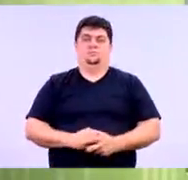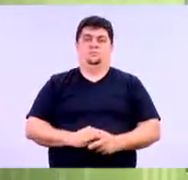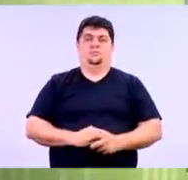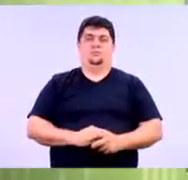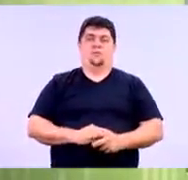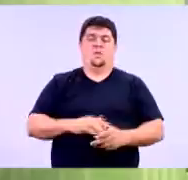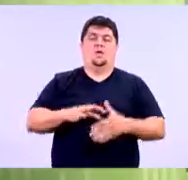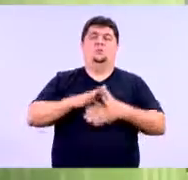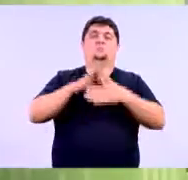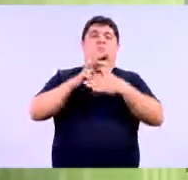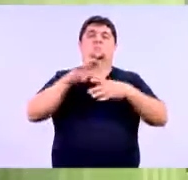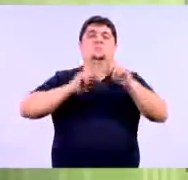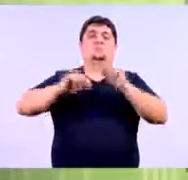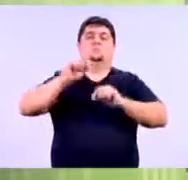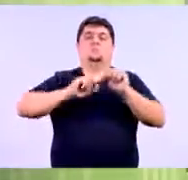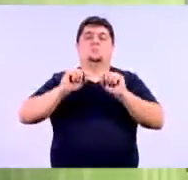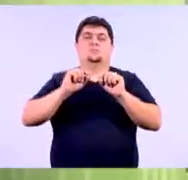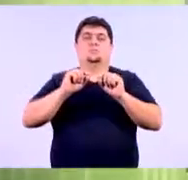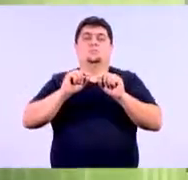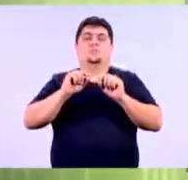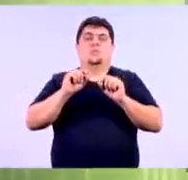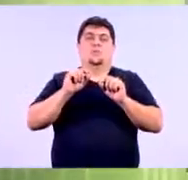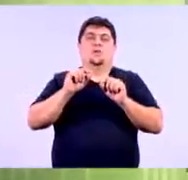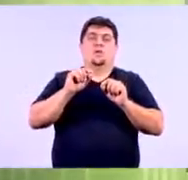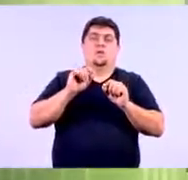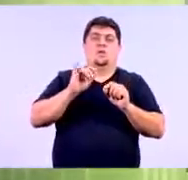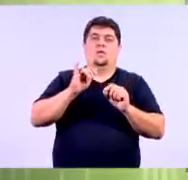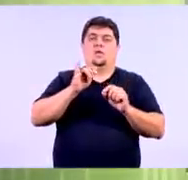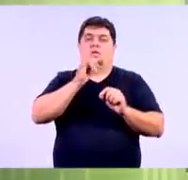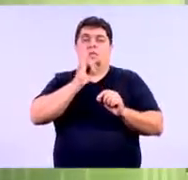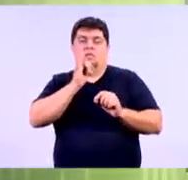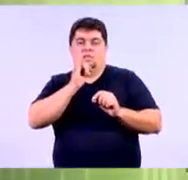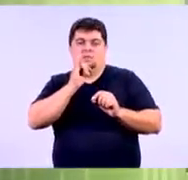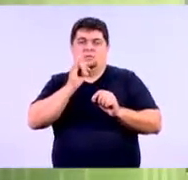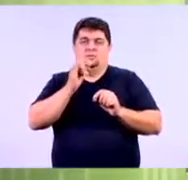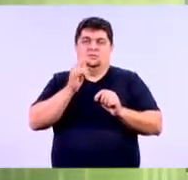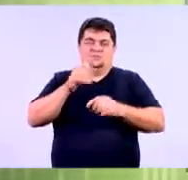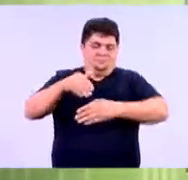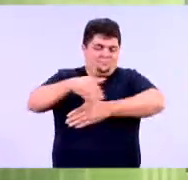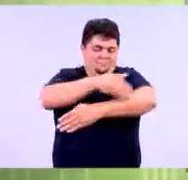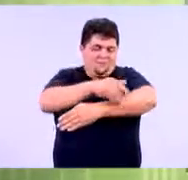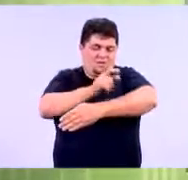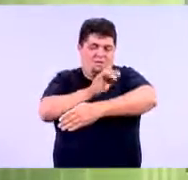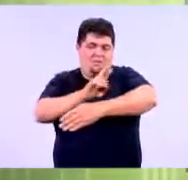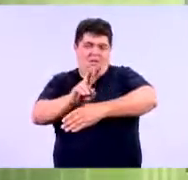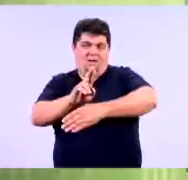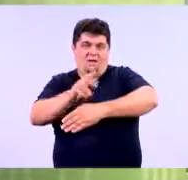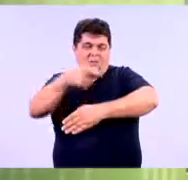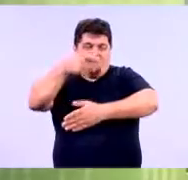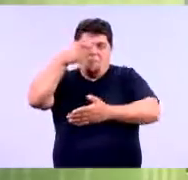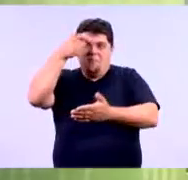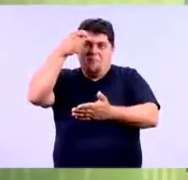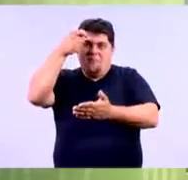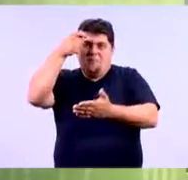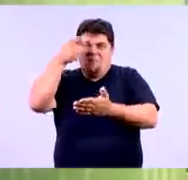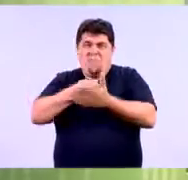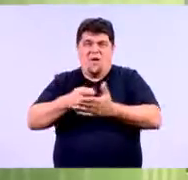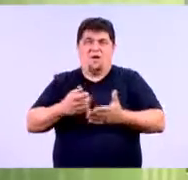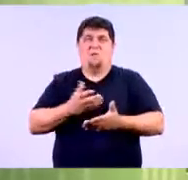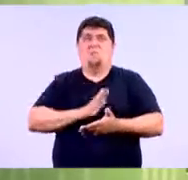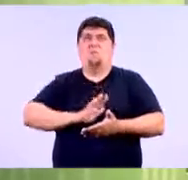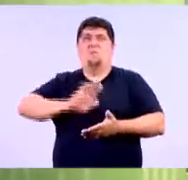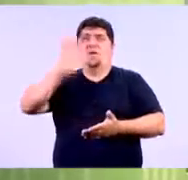O princípio da liberdade de tráfego é justamente em cobrar a utilização da via pelo